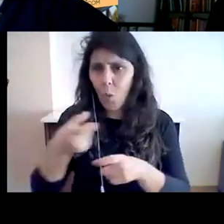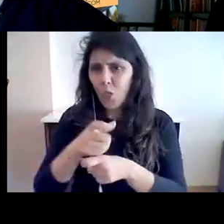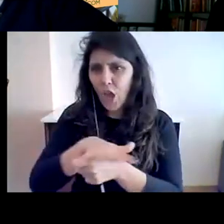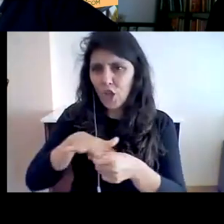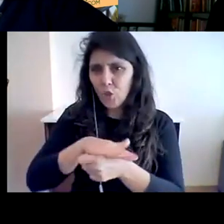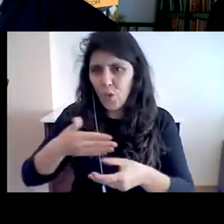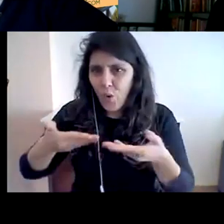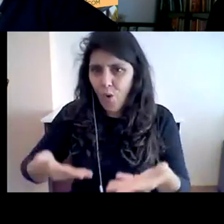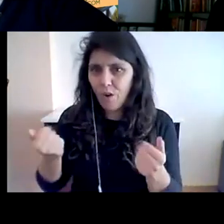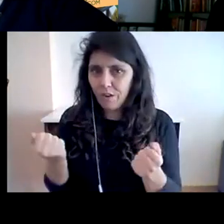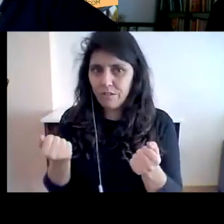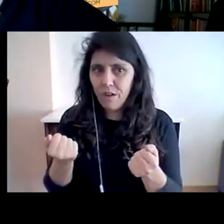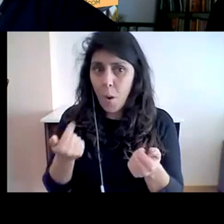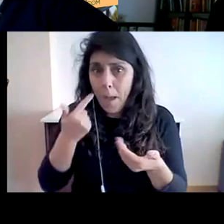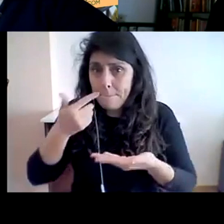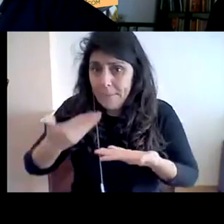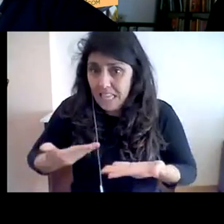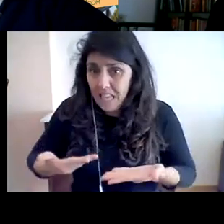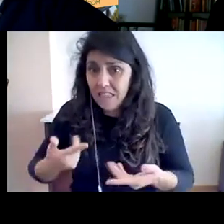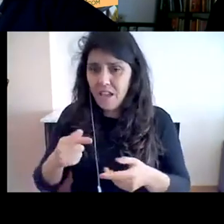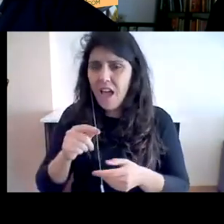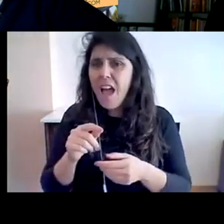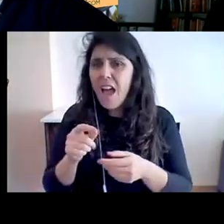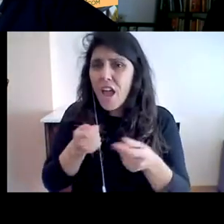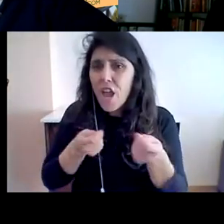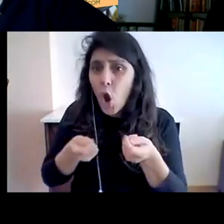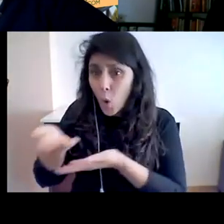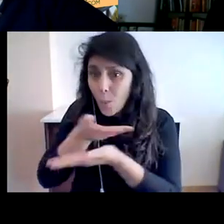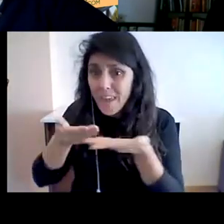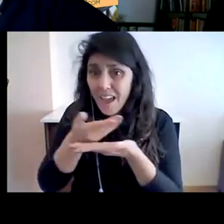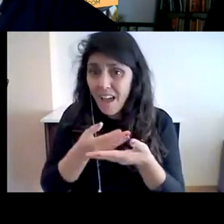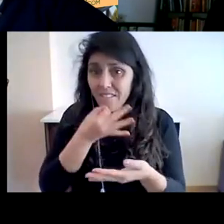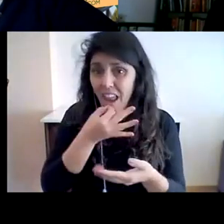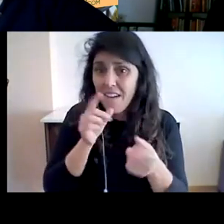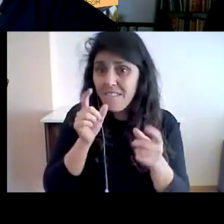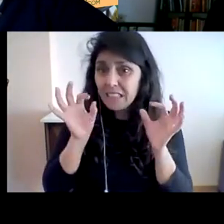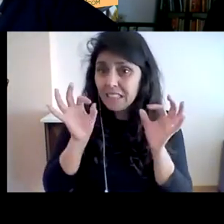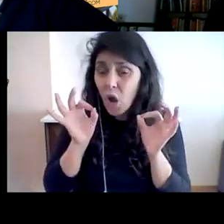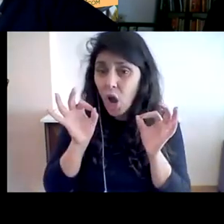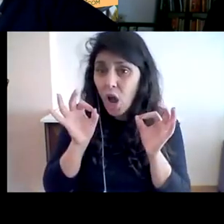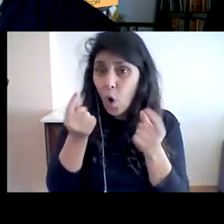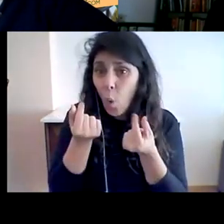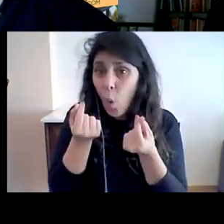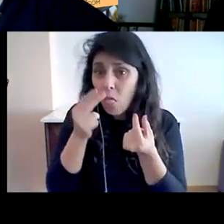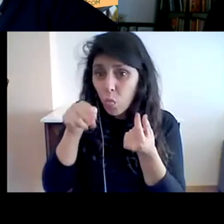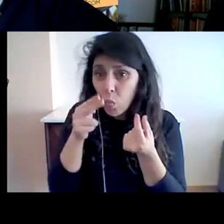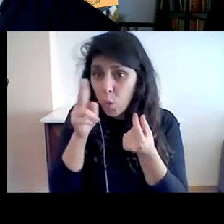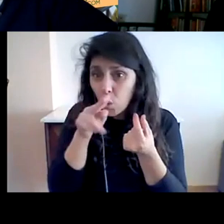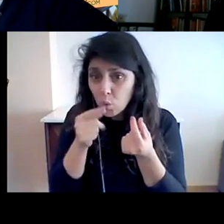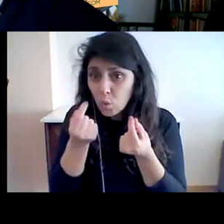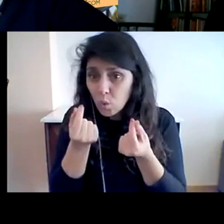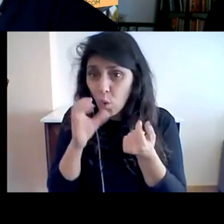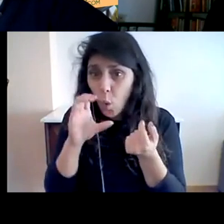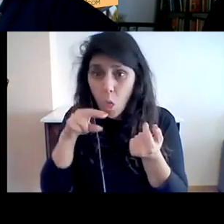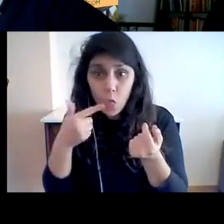hoje. Eu tive uma FCD de economia que falava em contos. E eu tive que trabalhar com contos depois